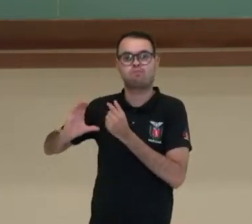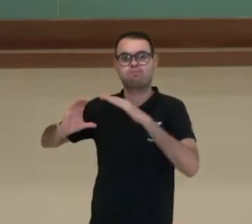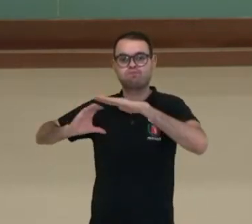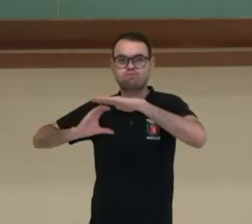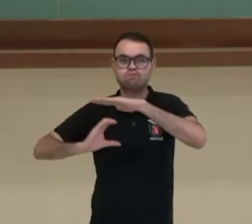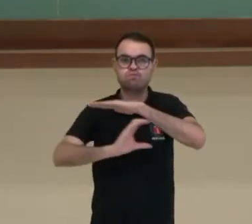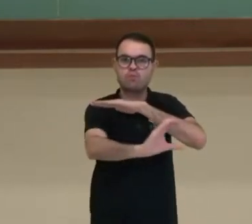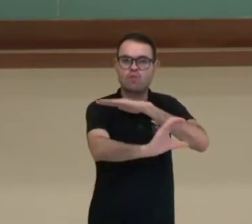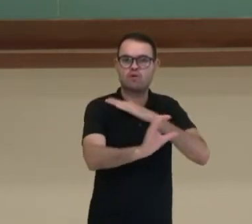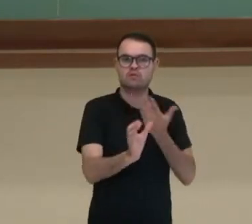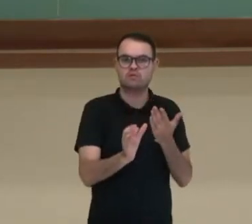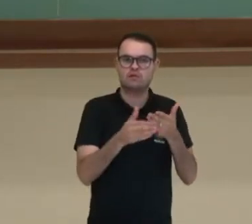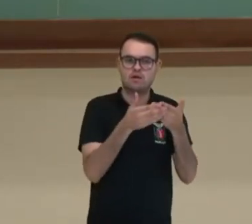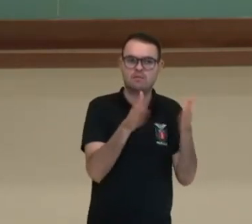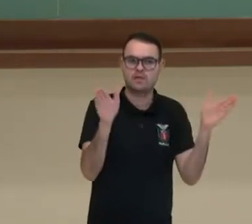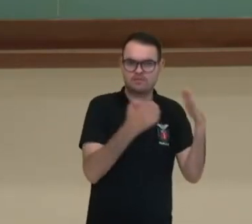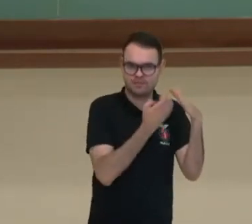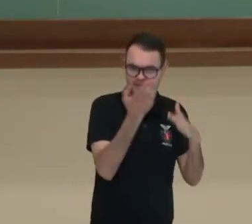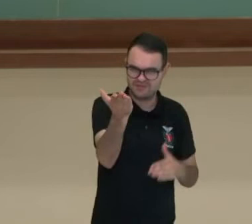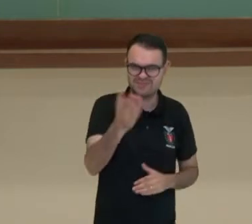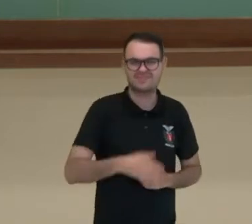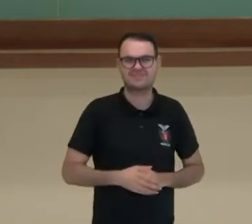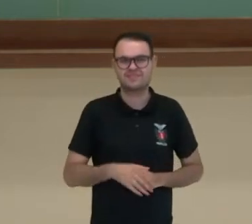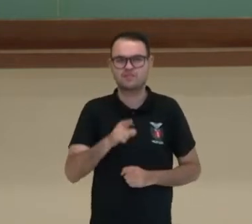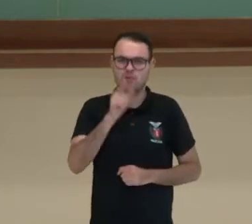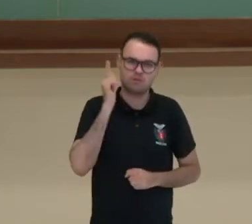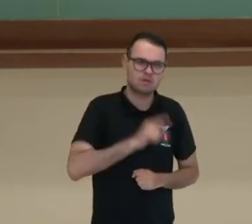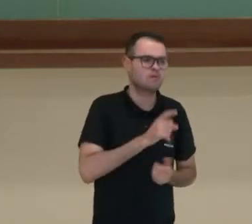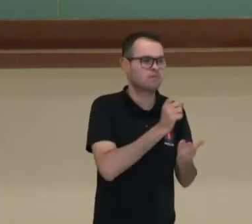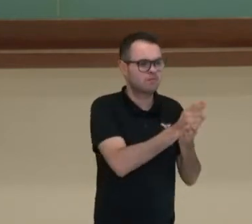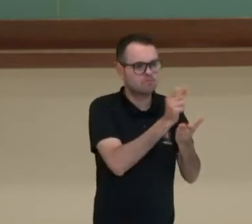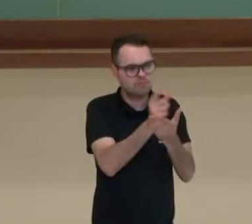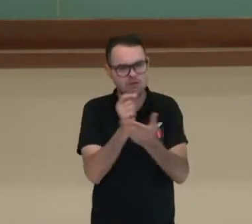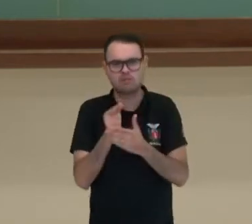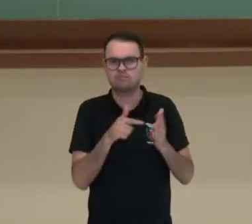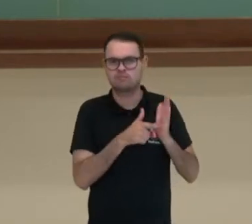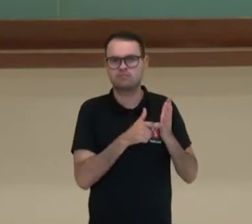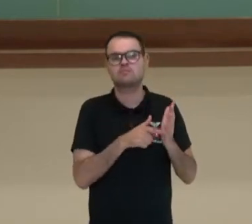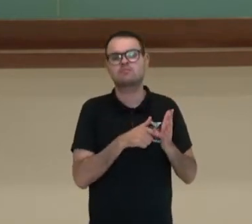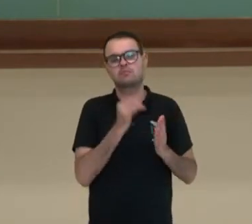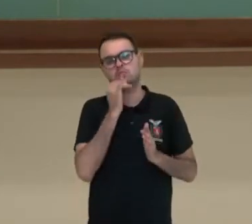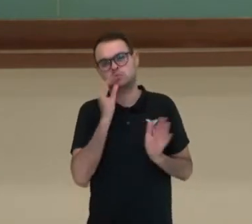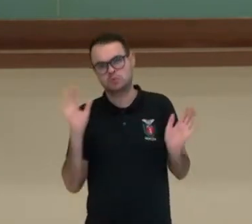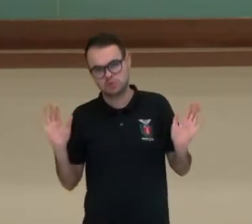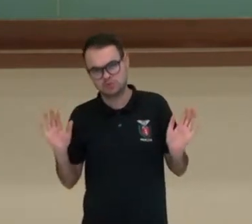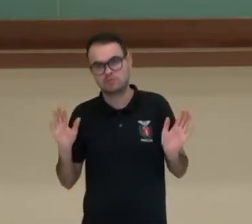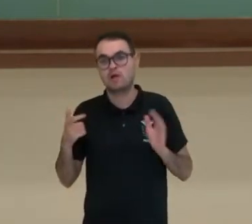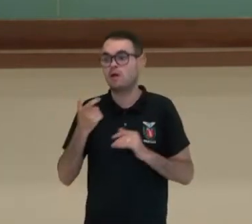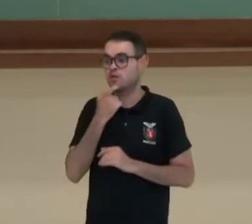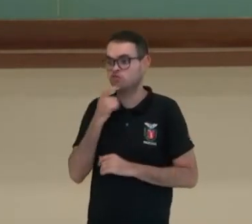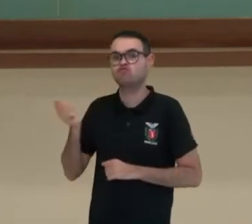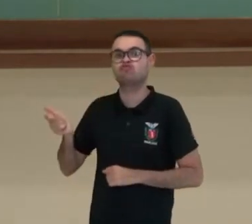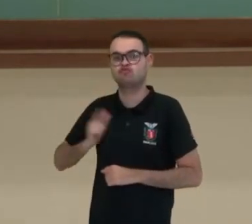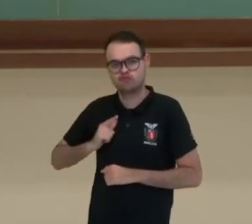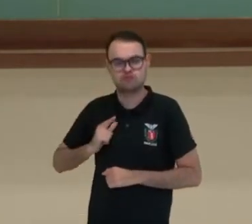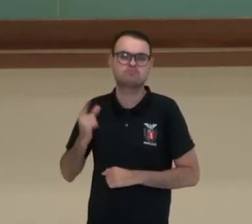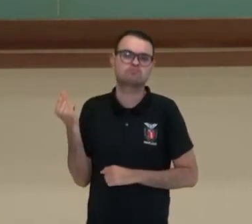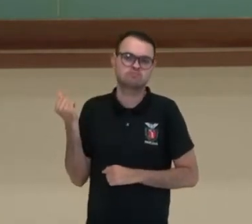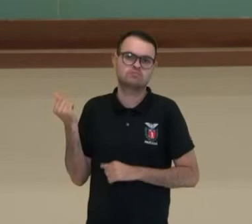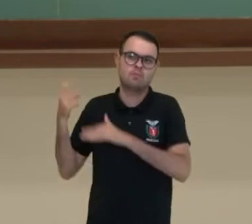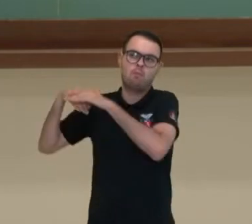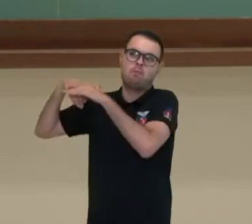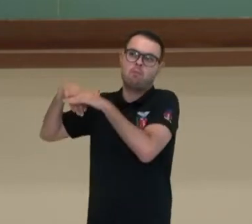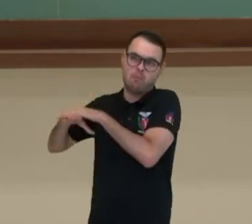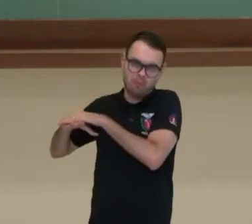para investir, para abrir aquela empresa, para comprar as primeiras máquinas, por exemplo. E a Inglaterra tinha esse